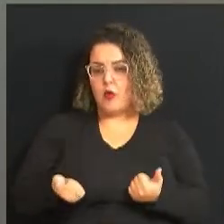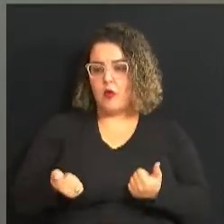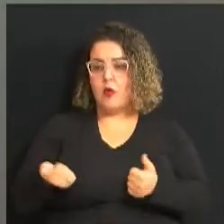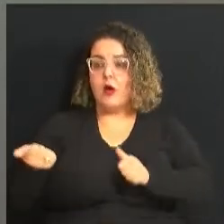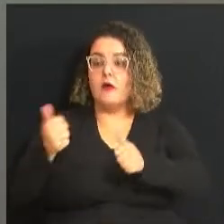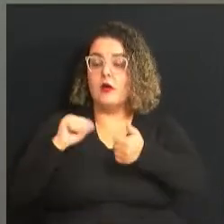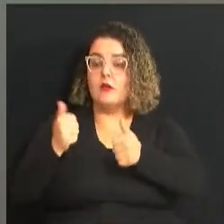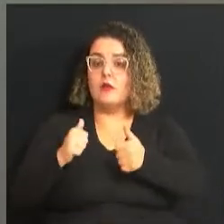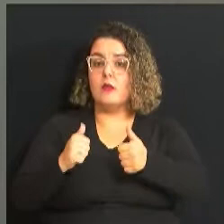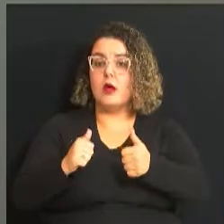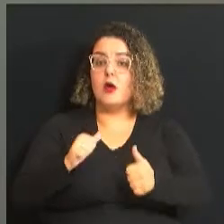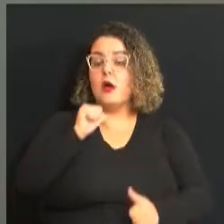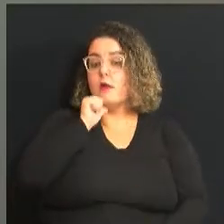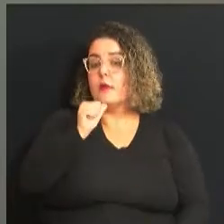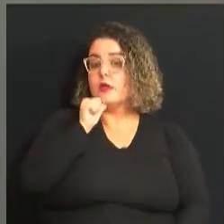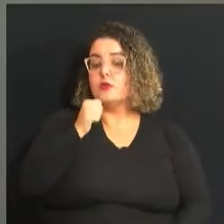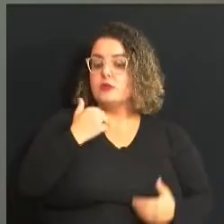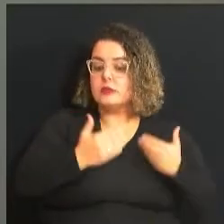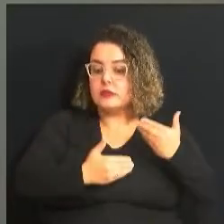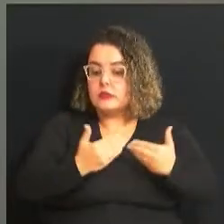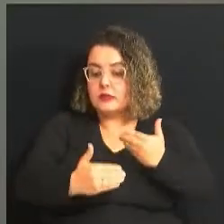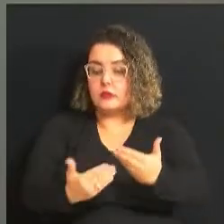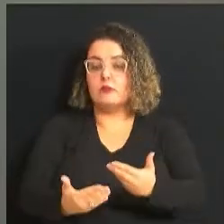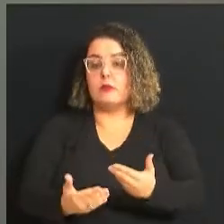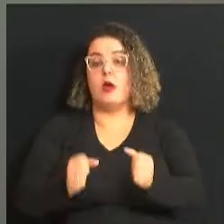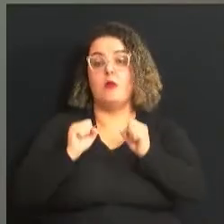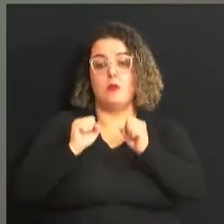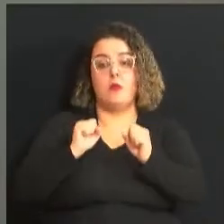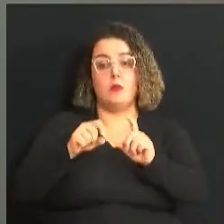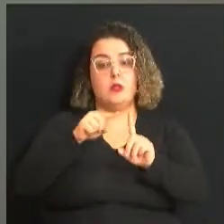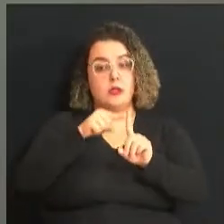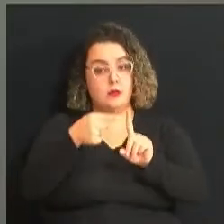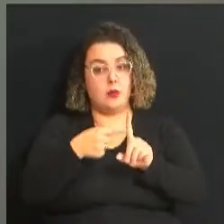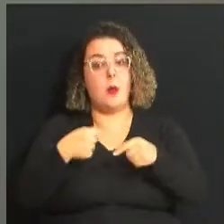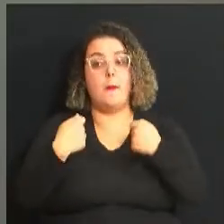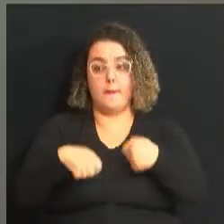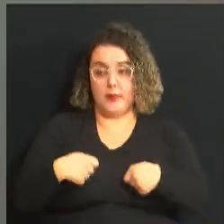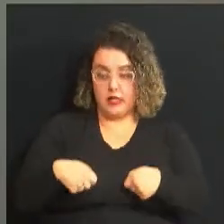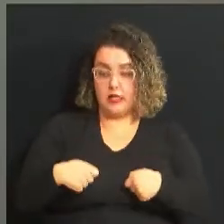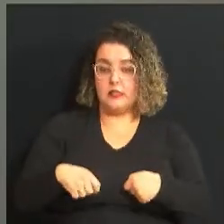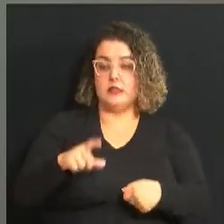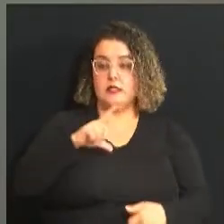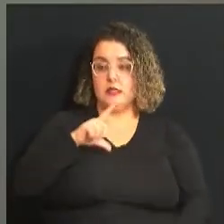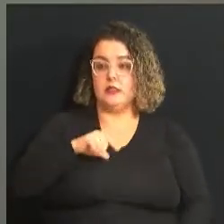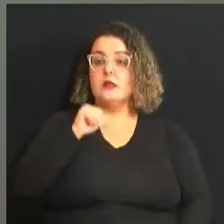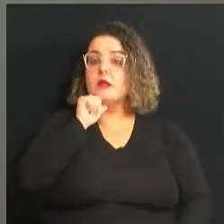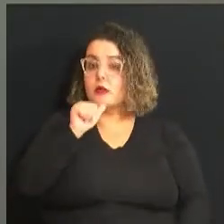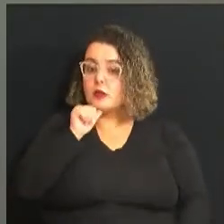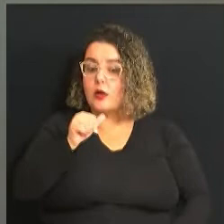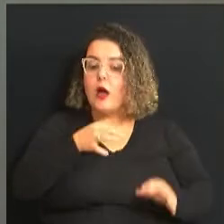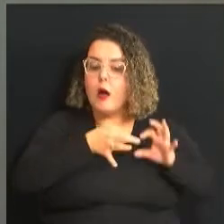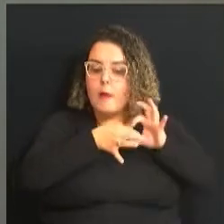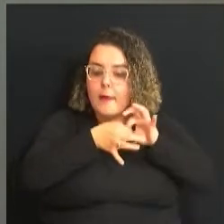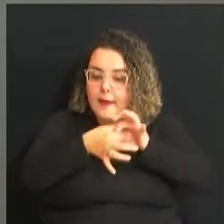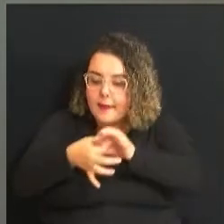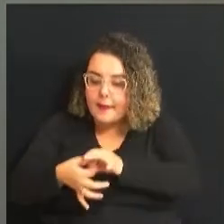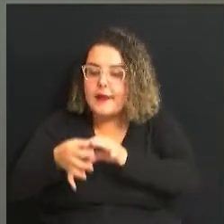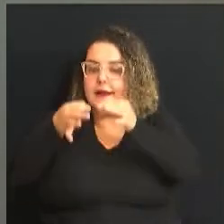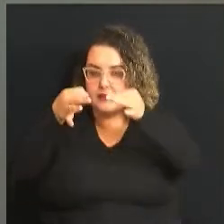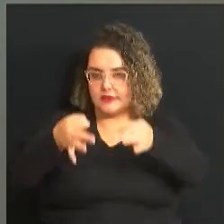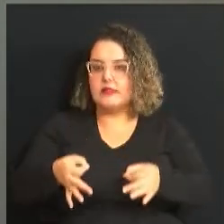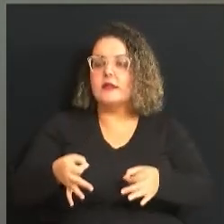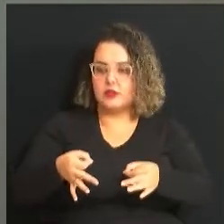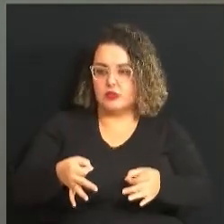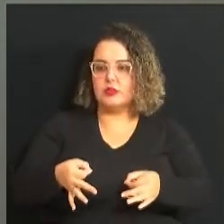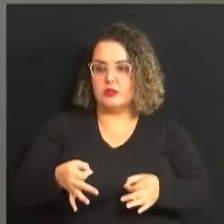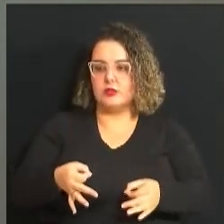ciclo menstrual dela, uma vez que para poder engravidar, precisa que tenha um ciclo menstrual bem certinho, que ele esteja ocorrendo de maneira